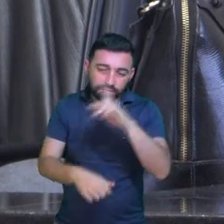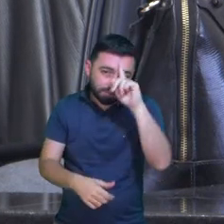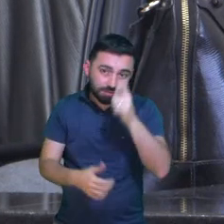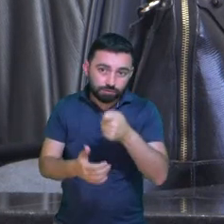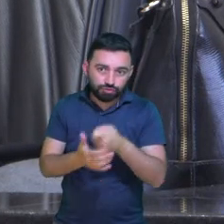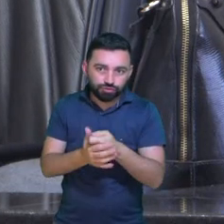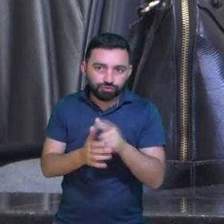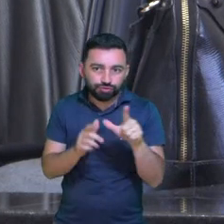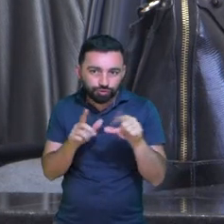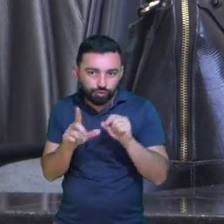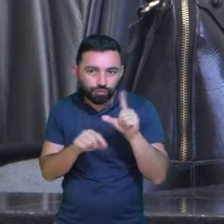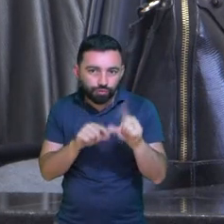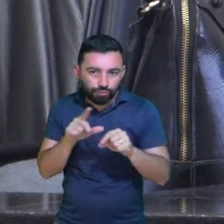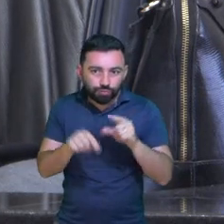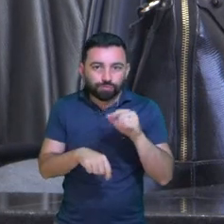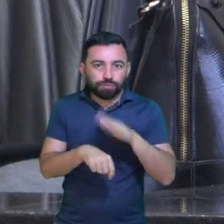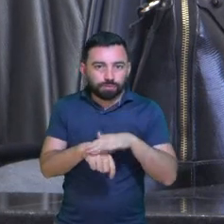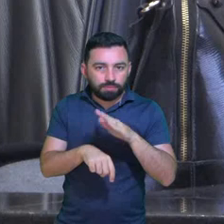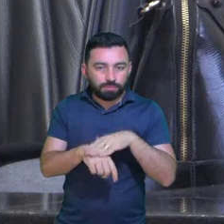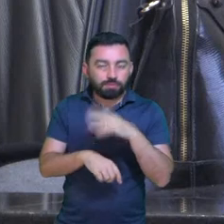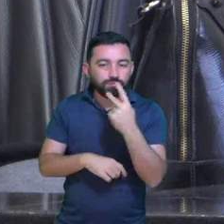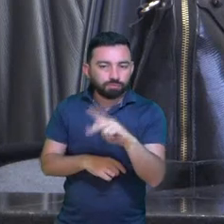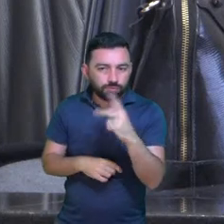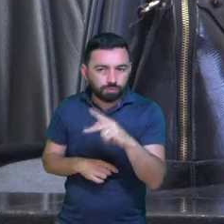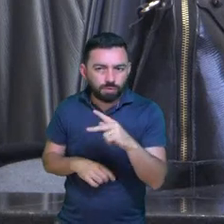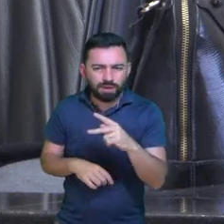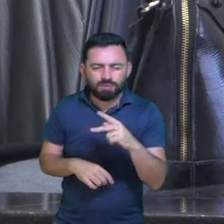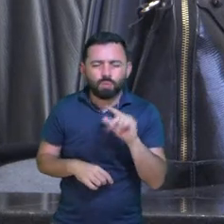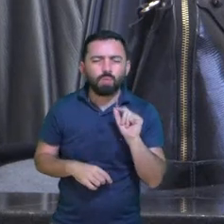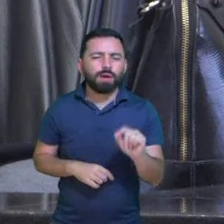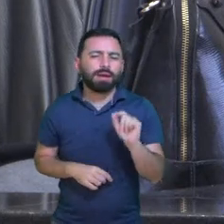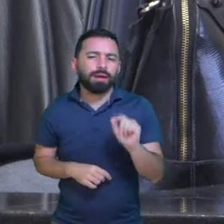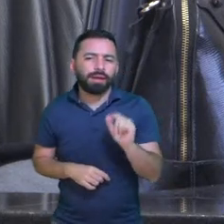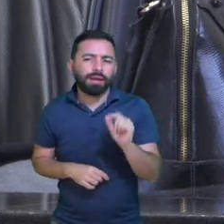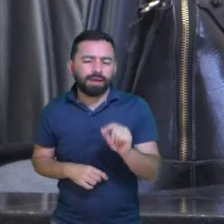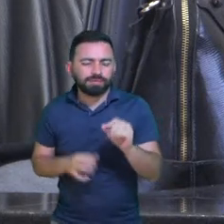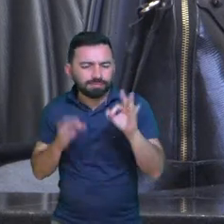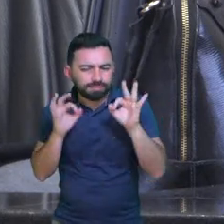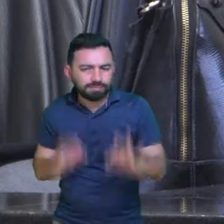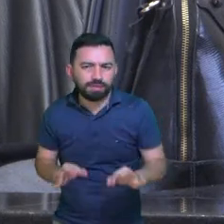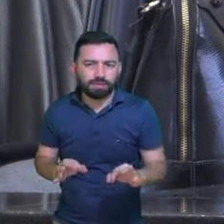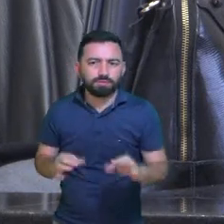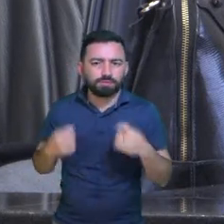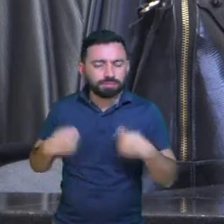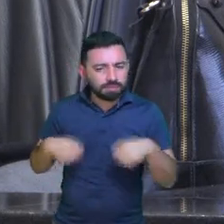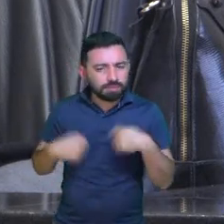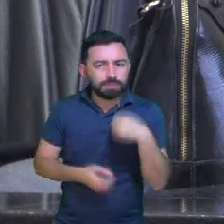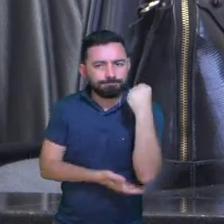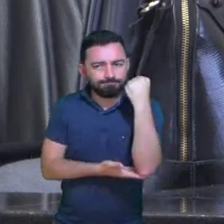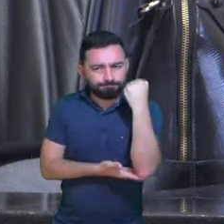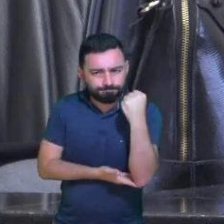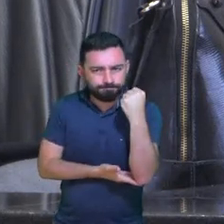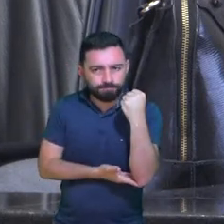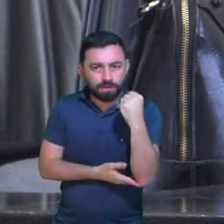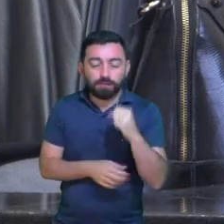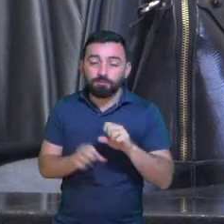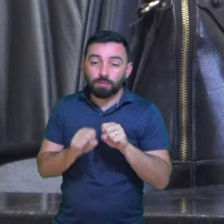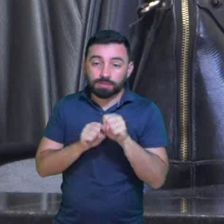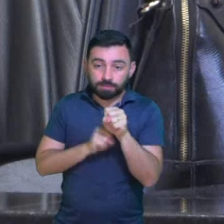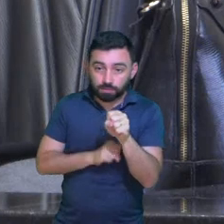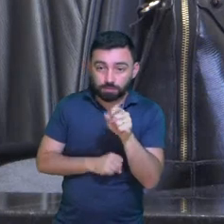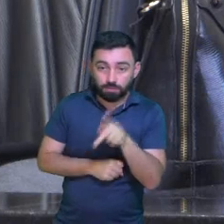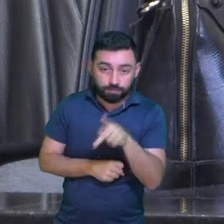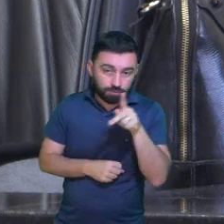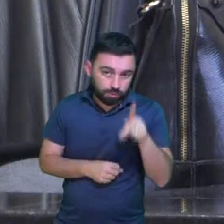escolher para vocês aquilo que é parâmetro aquilo que é diretriz aquilo que pode ser um pilar pra formação de professores aqui